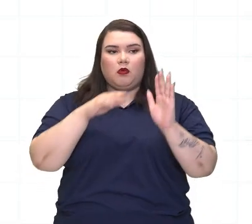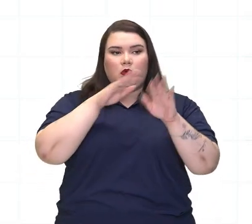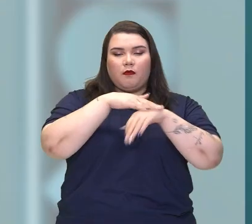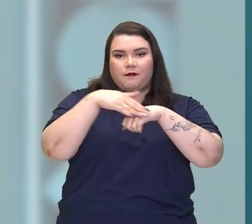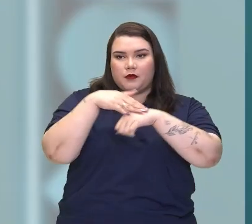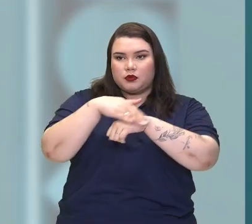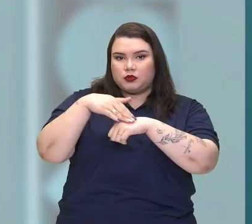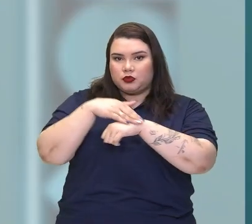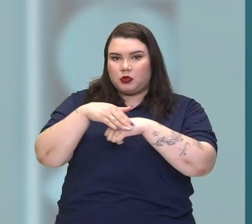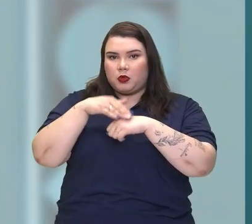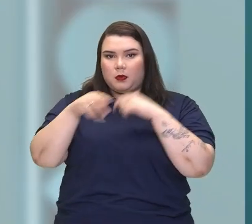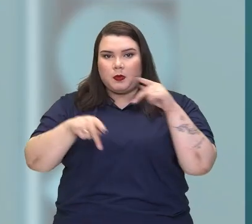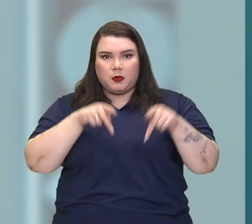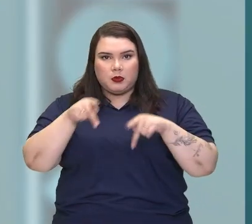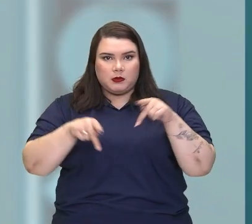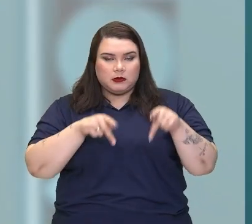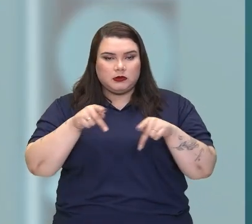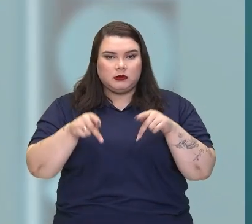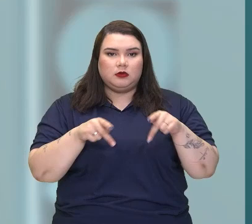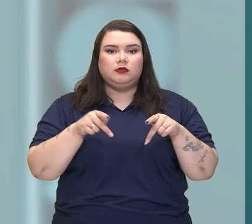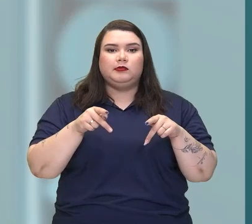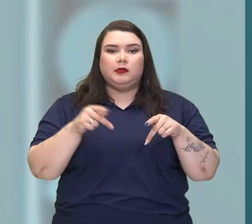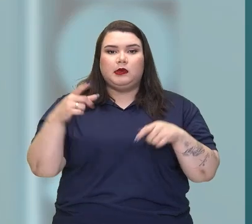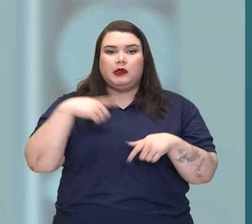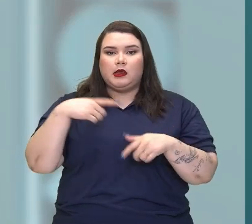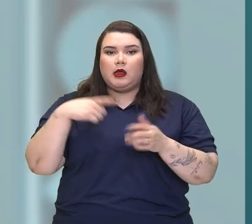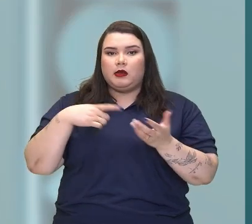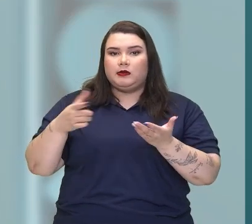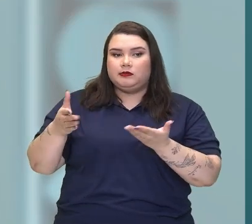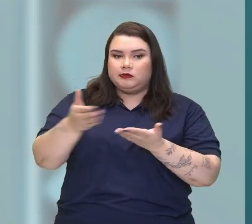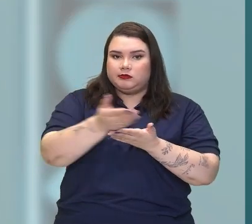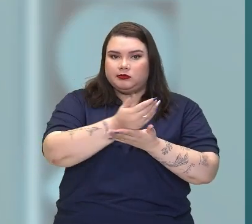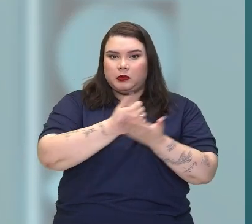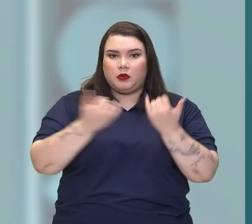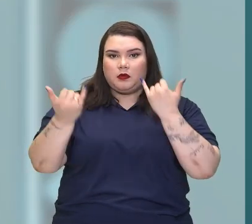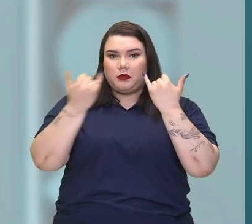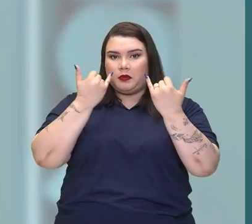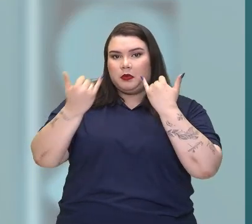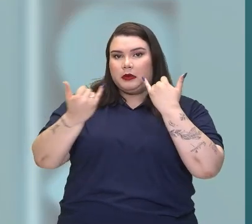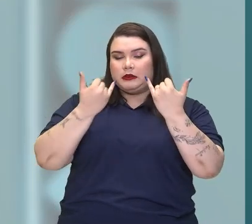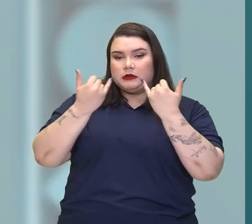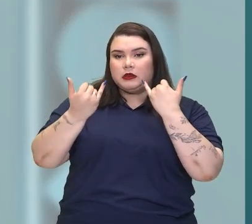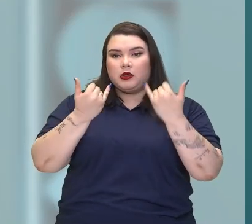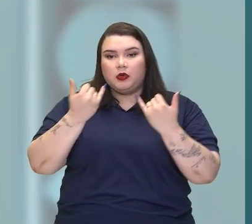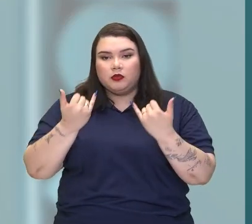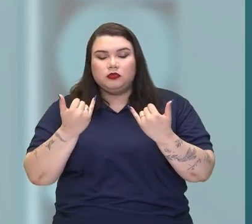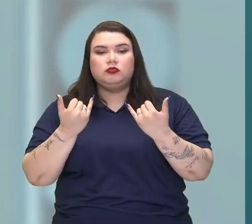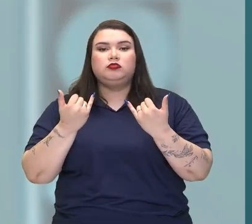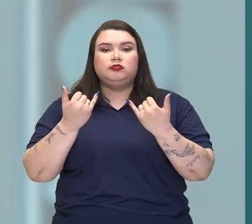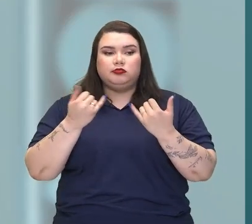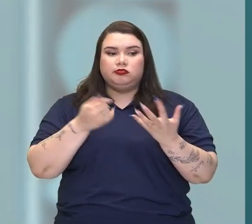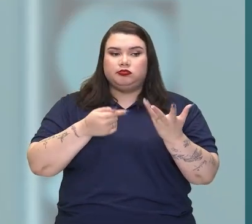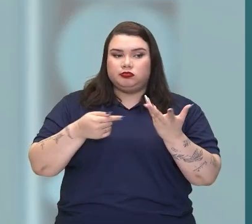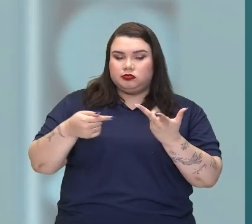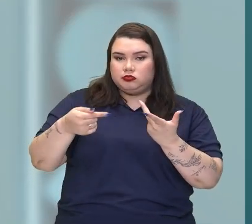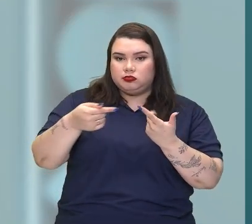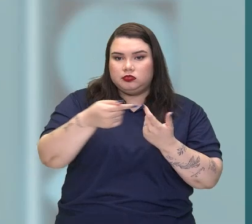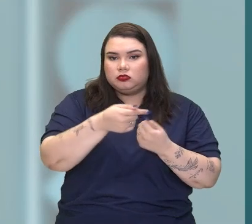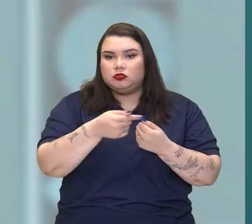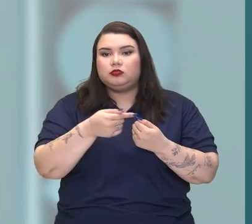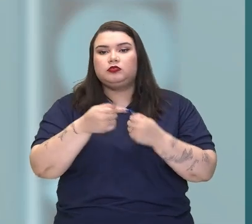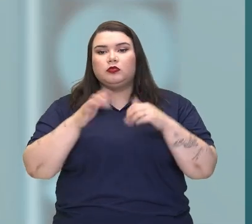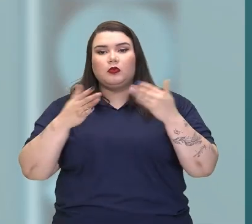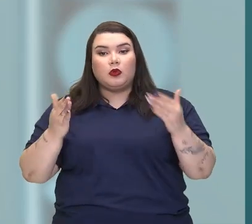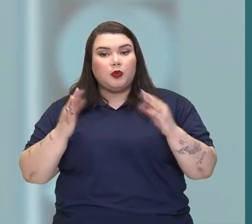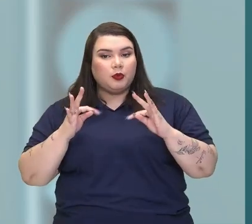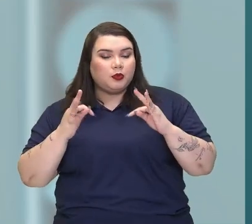local, conversou com elas, obteve esses dados diretamente, colheu essas evidências com fotos,